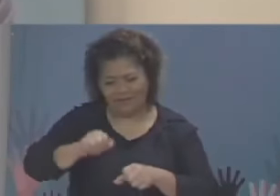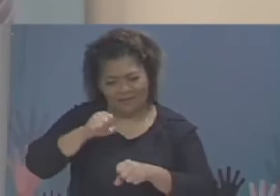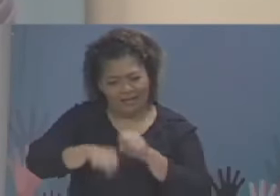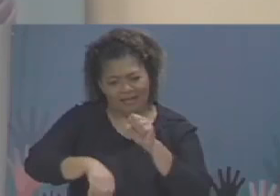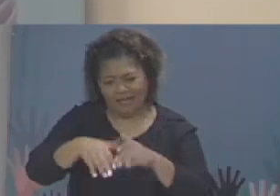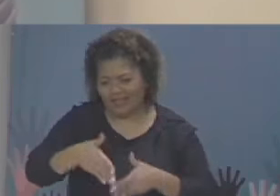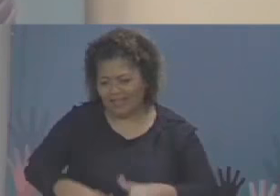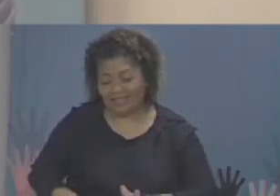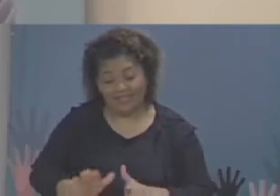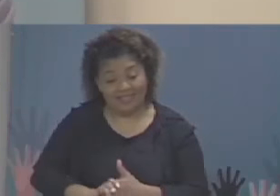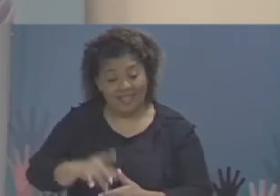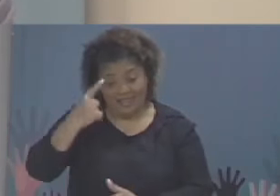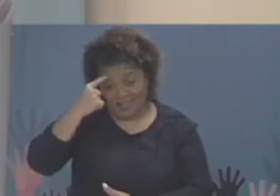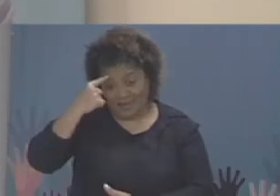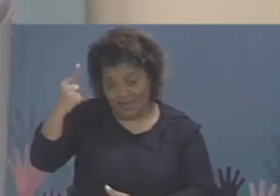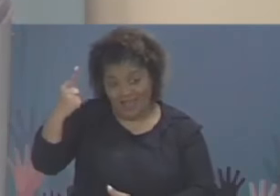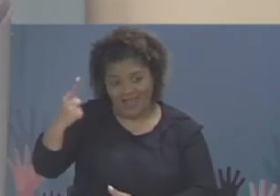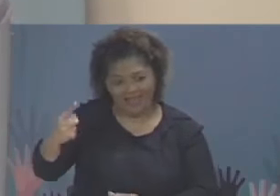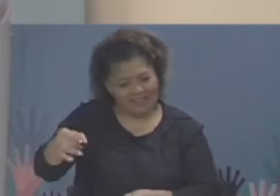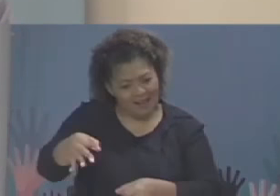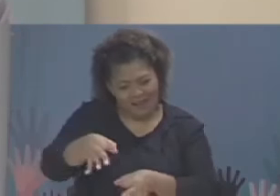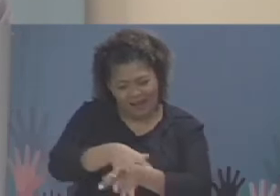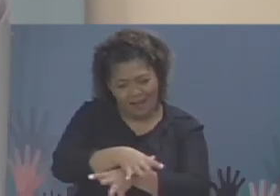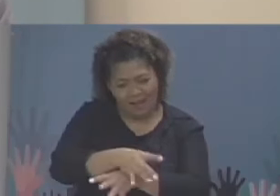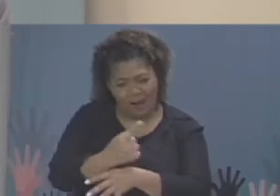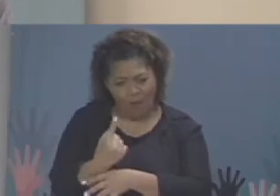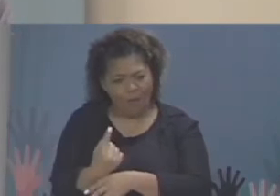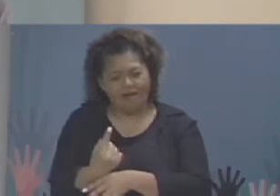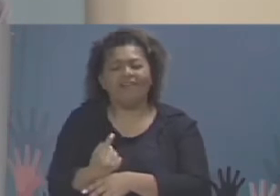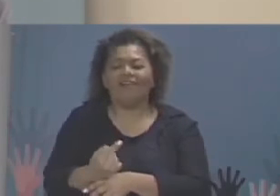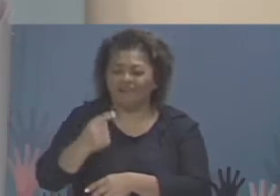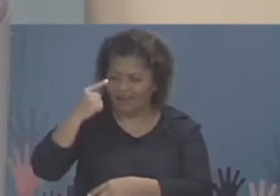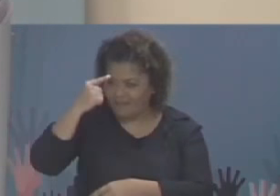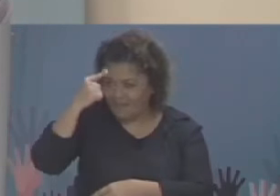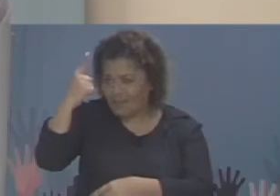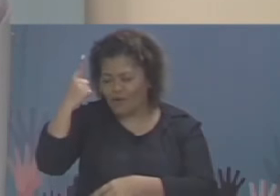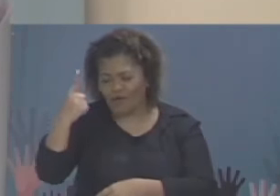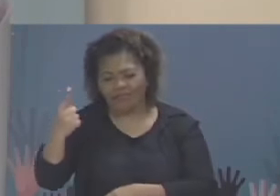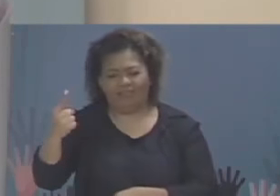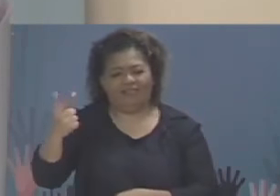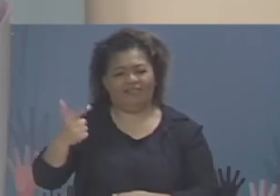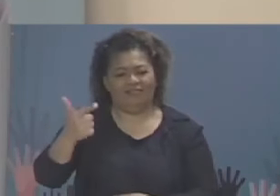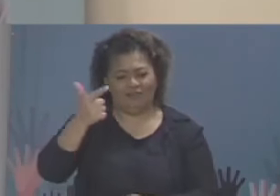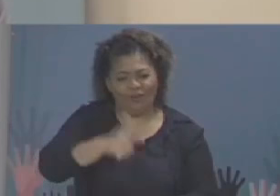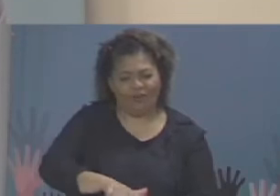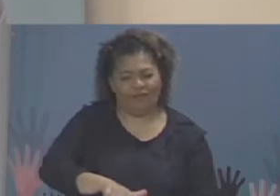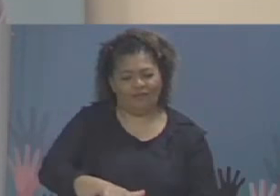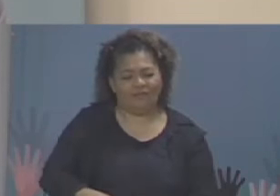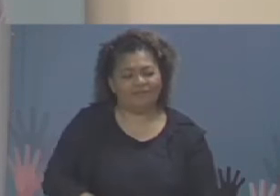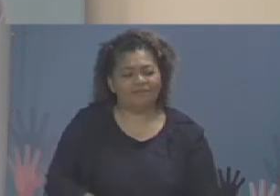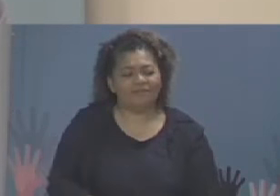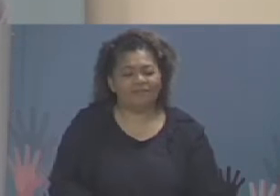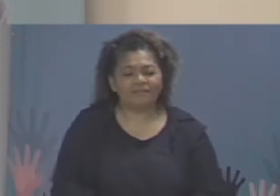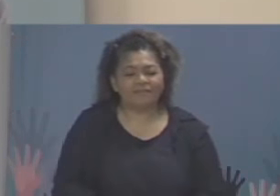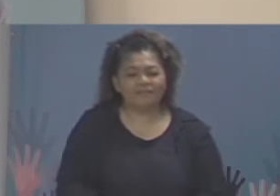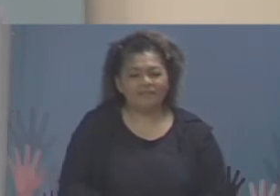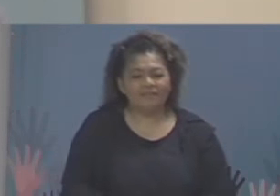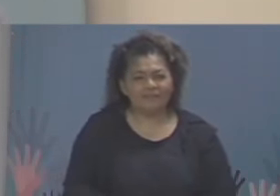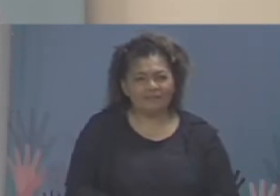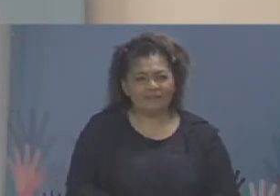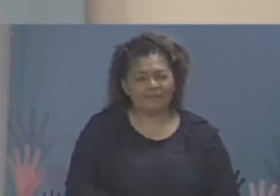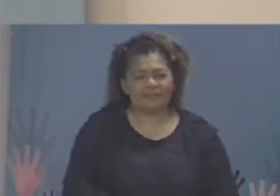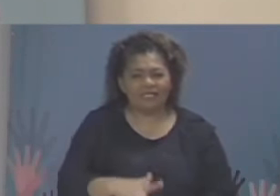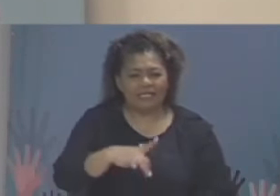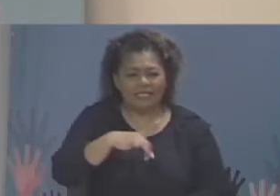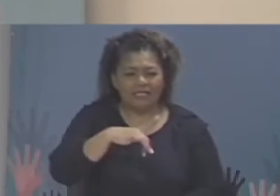somos guiados por ideias. A nossa ideia principal, ela é elencada nos três grandes eixos que a renovação defende. Psicologia e ciência, nós